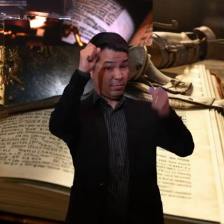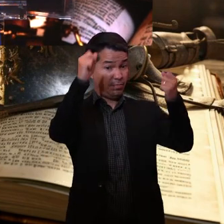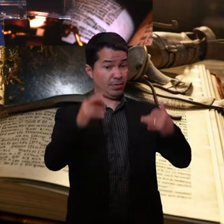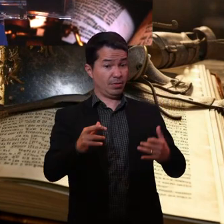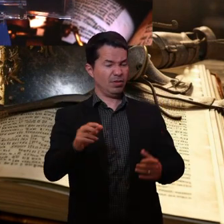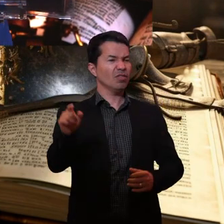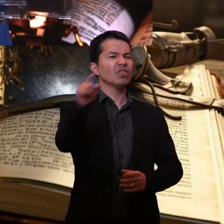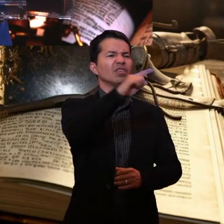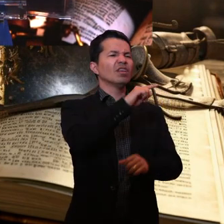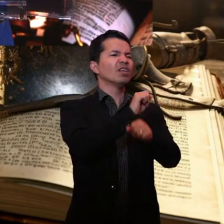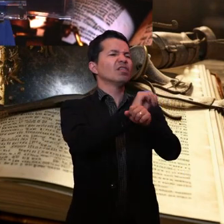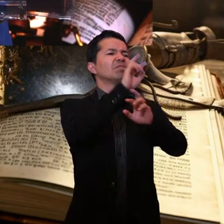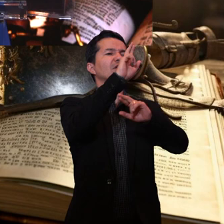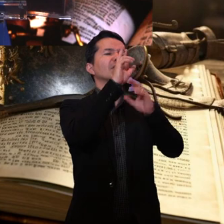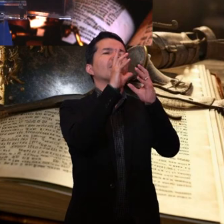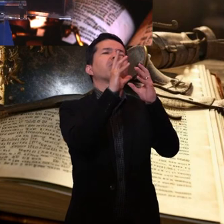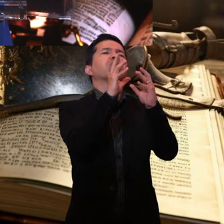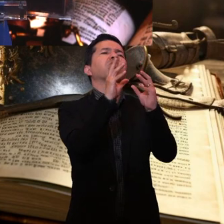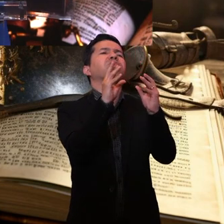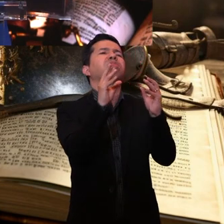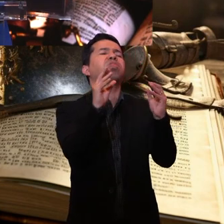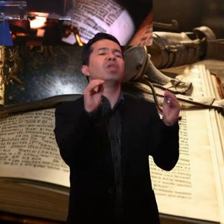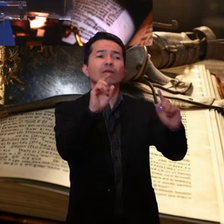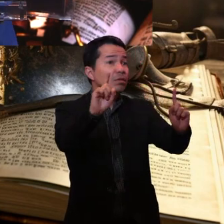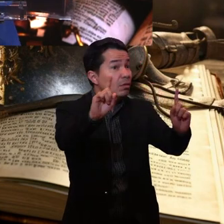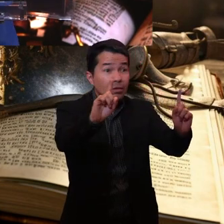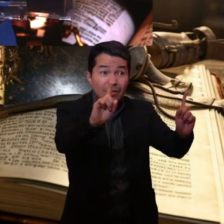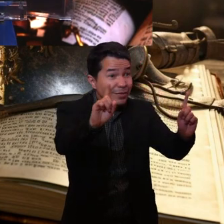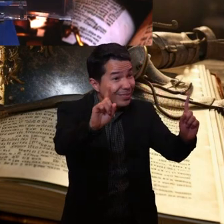nosso coração pelo Espírito Santo que nos foi